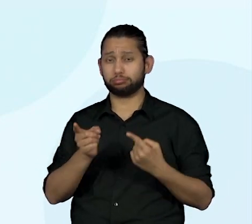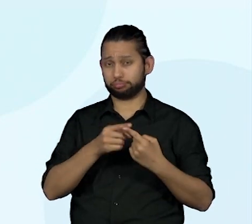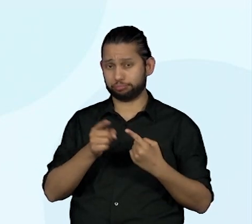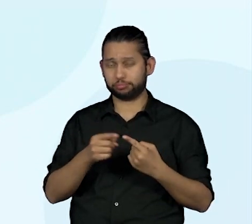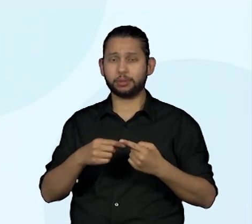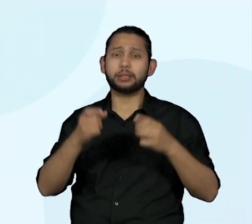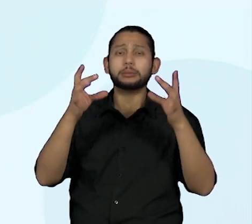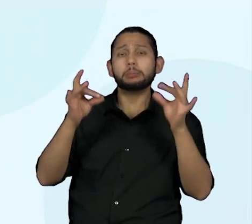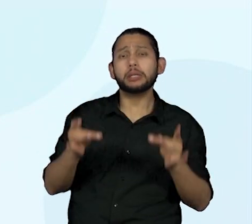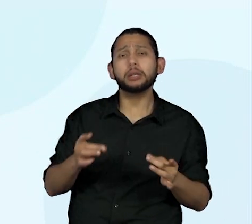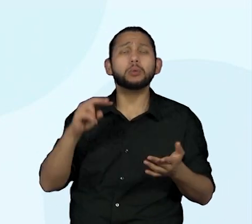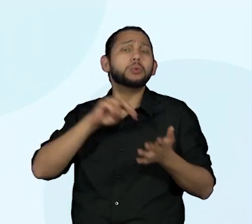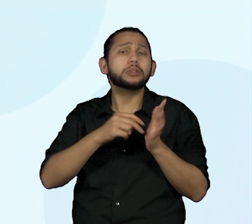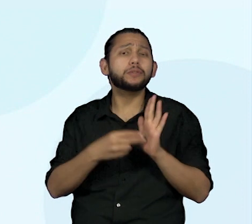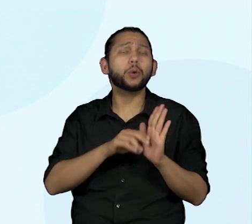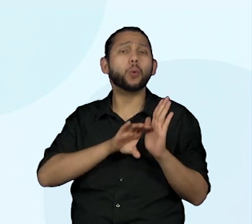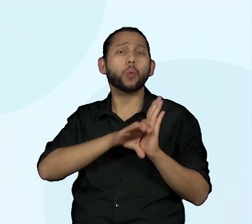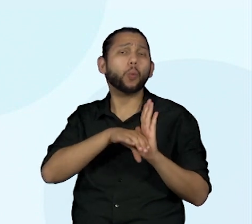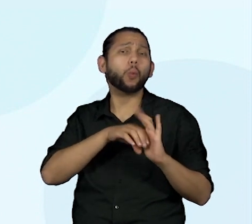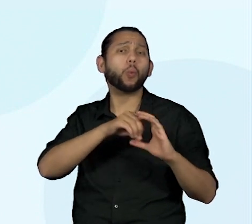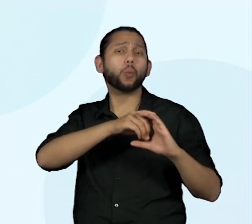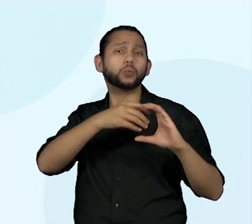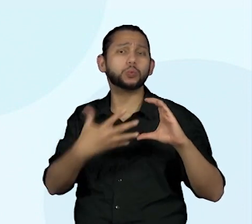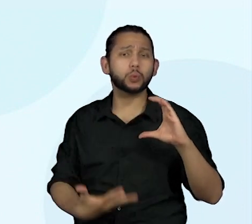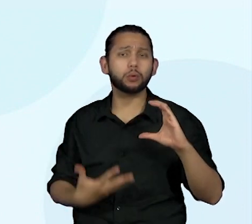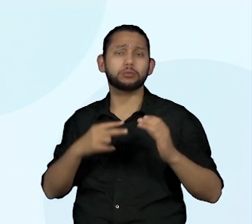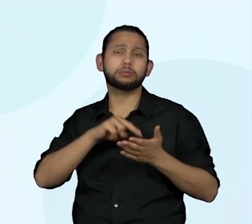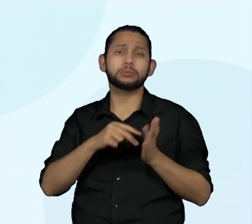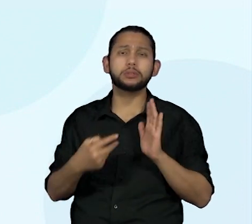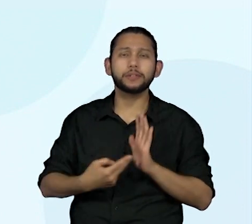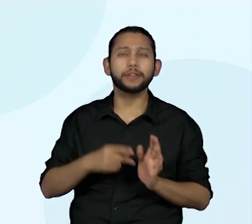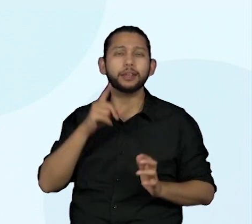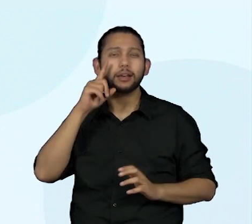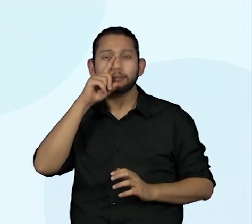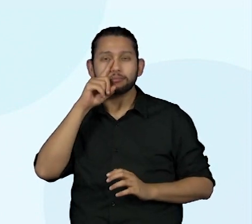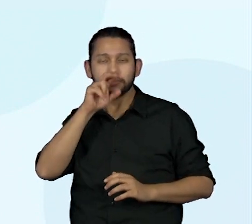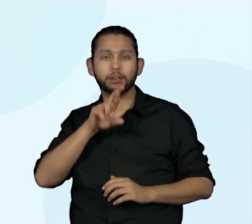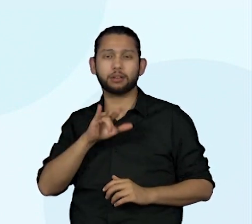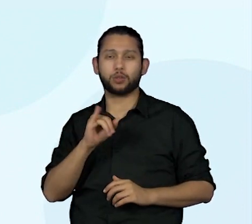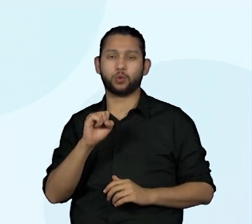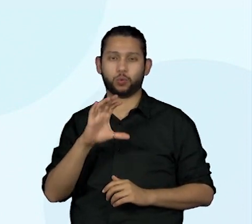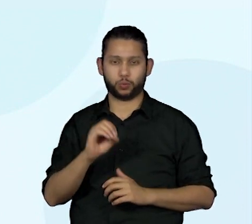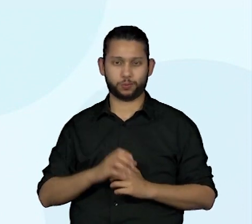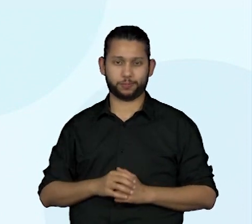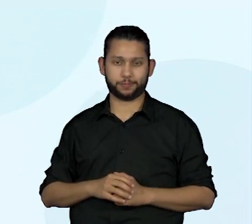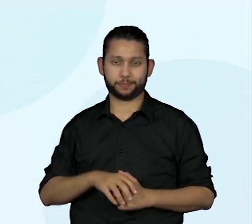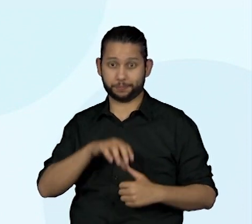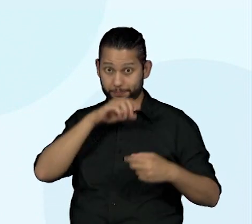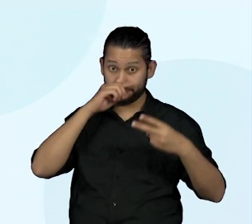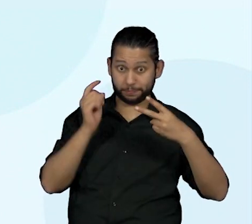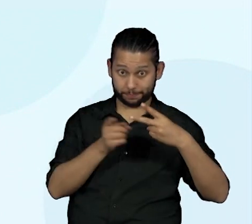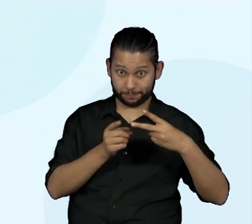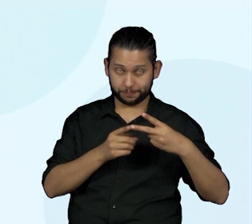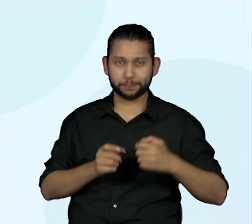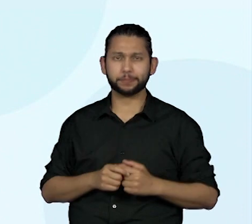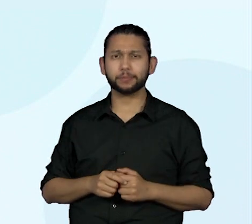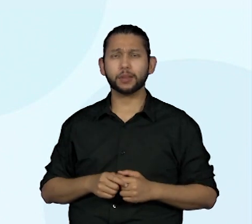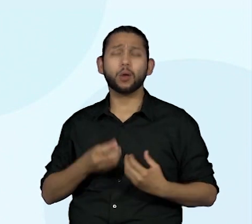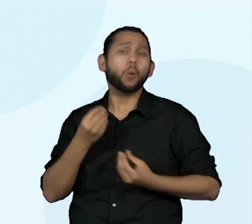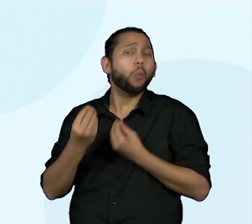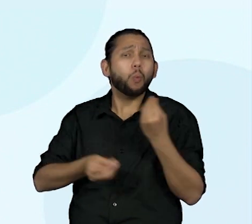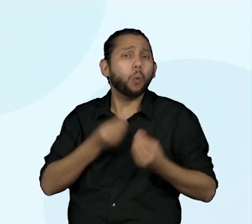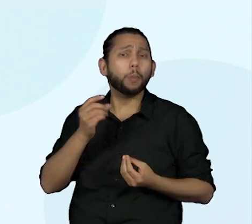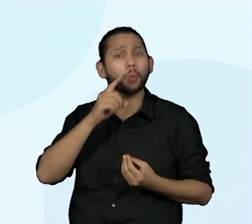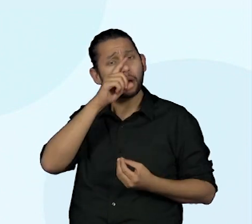risco natural, né? Ou risco ambiental. Por que ele é um risco? Na segunda etapa, como se